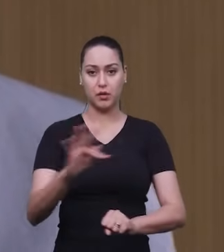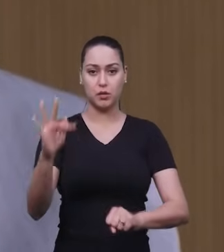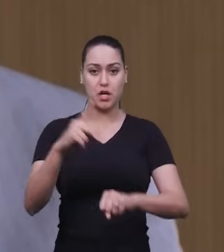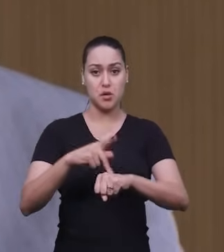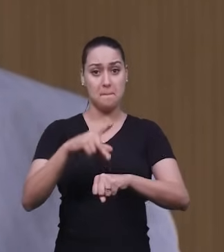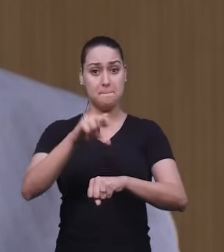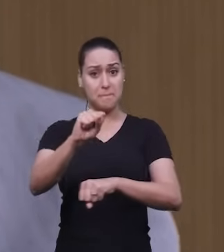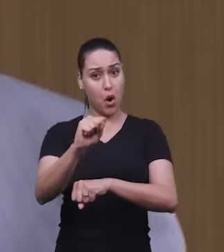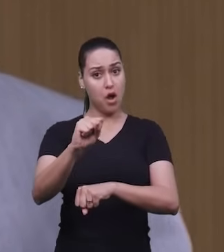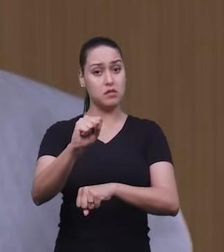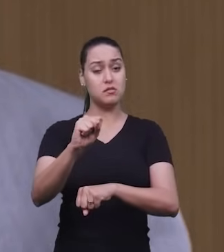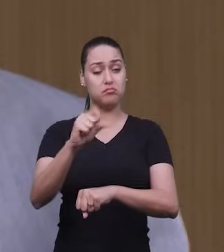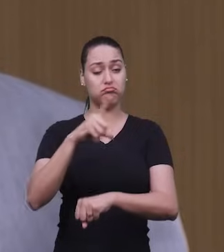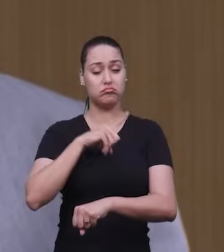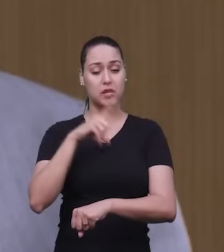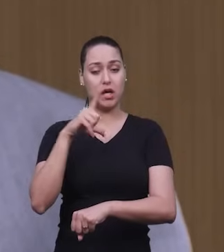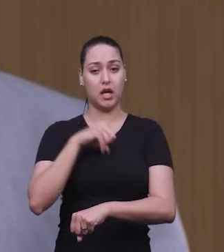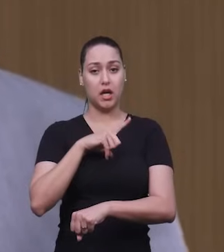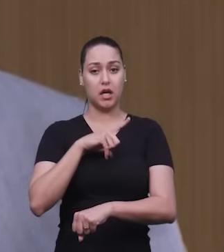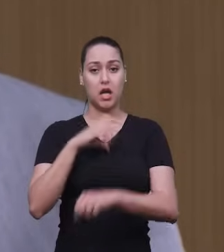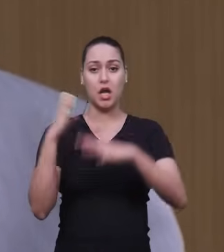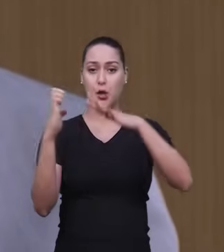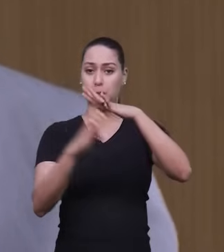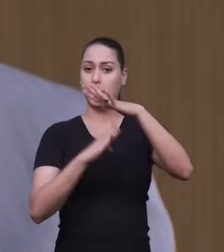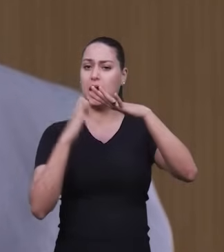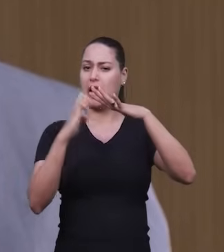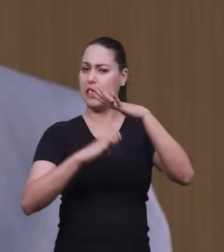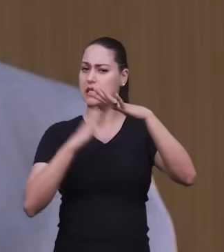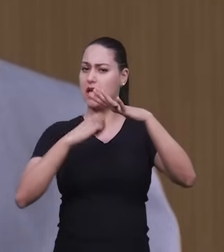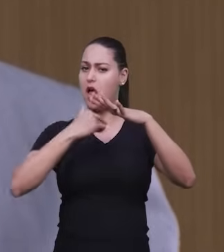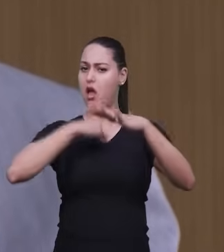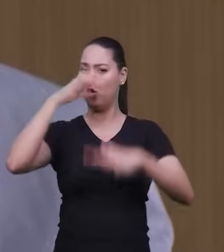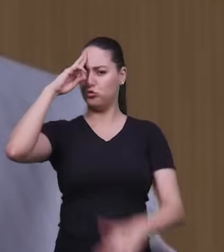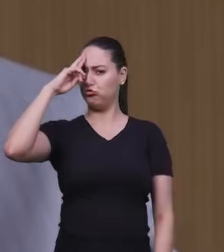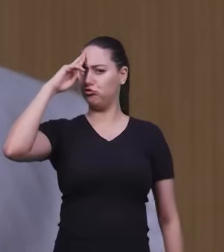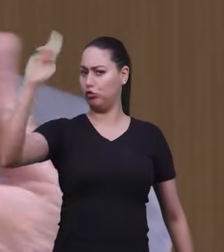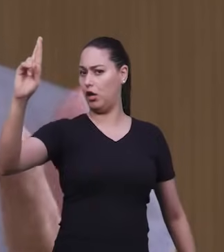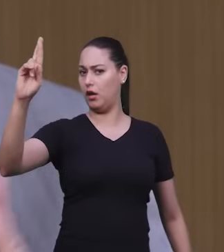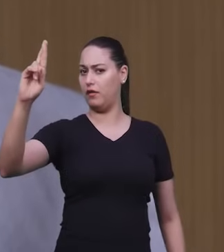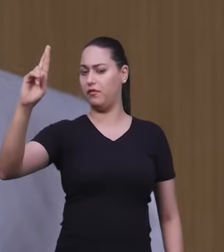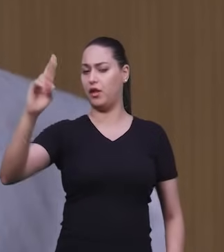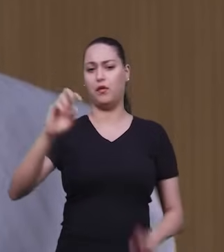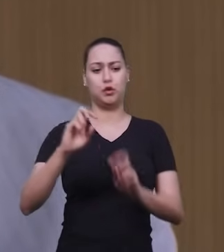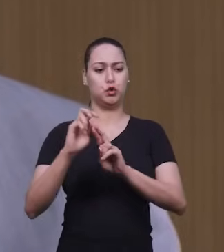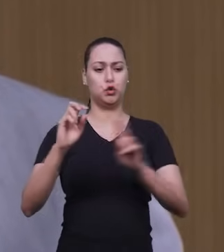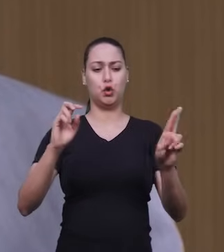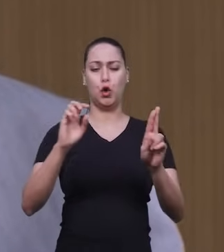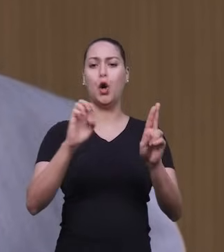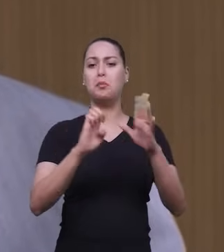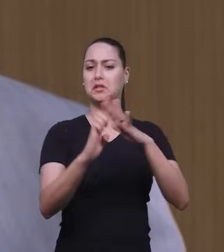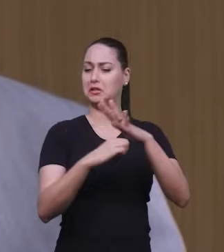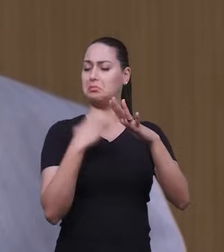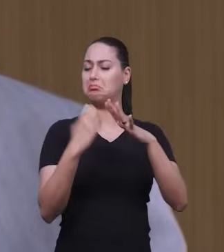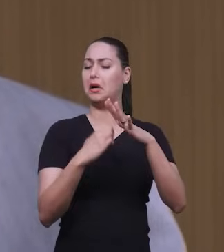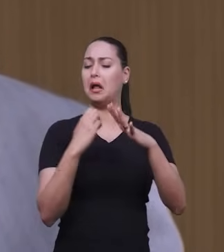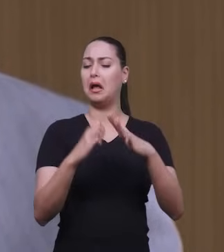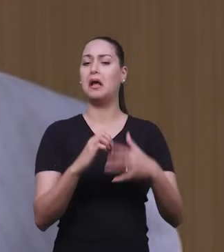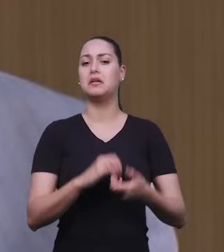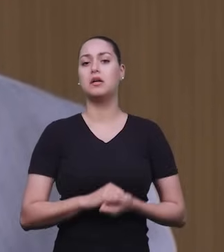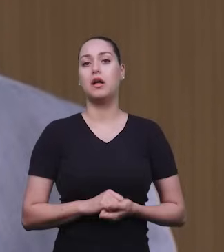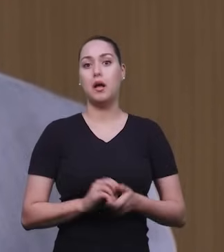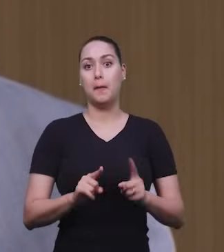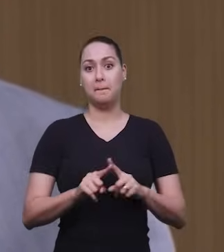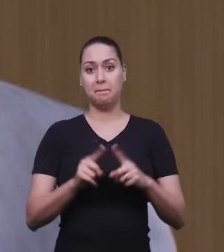pós-graduado, ocupei cargos importantes em empresas grandes, falou o nome da empresa e tudo. Mas a